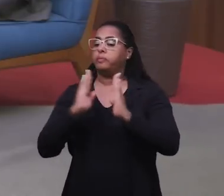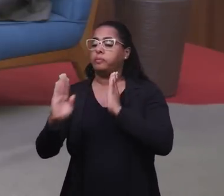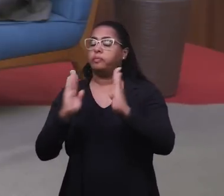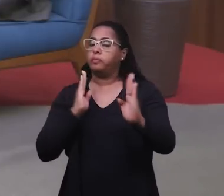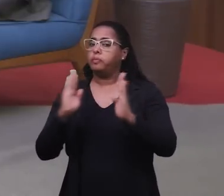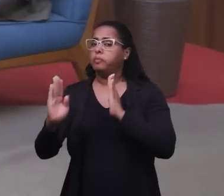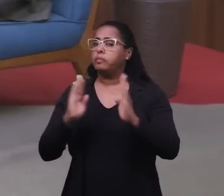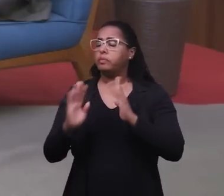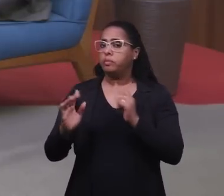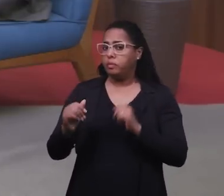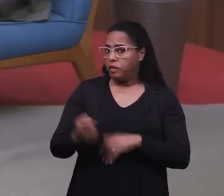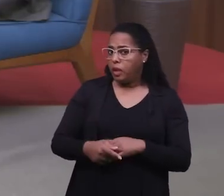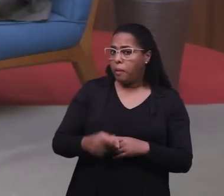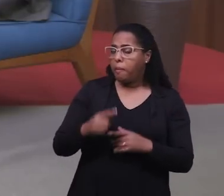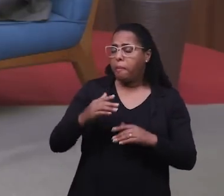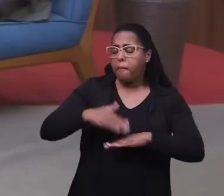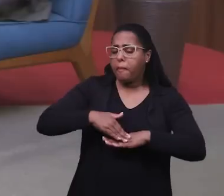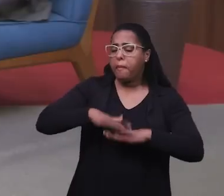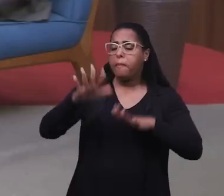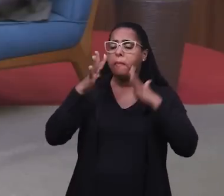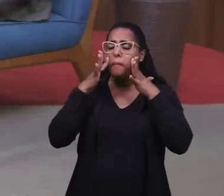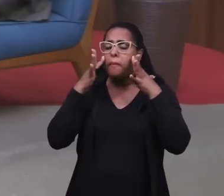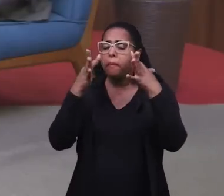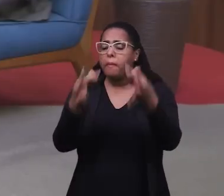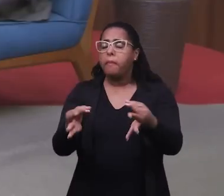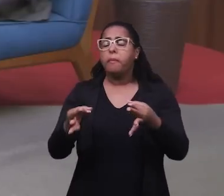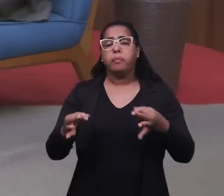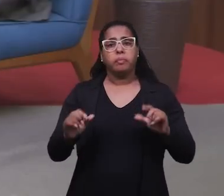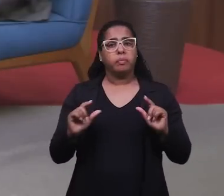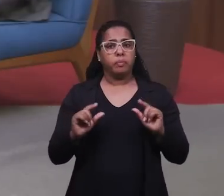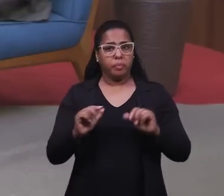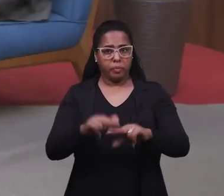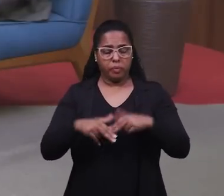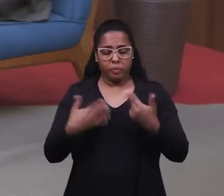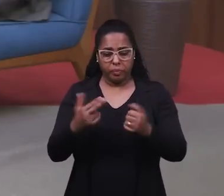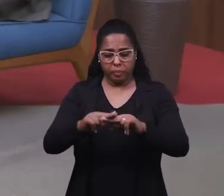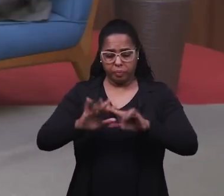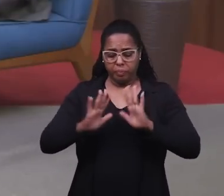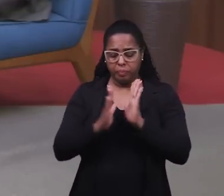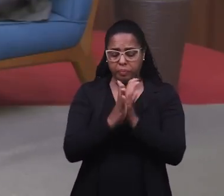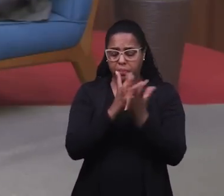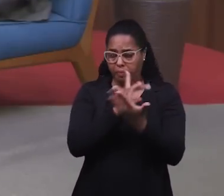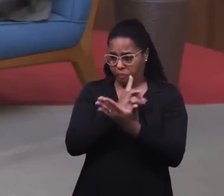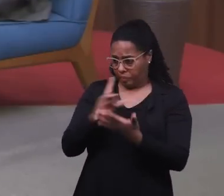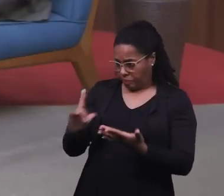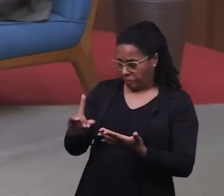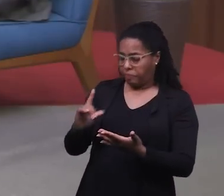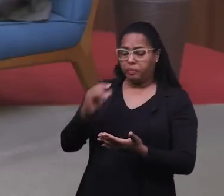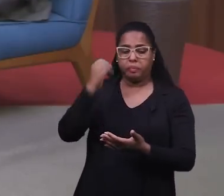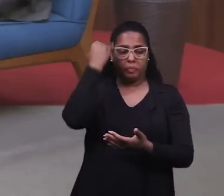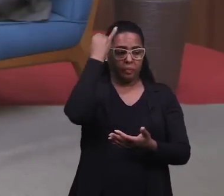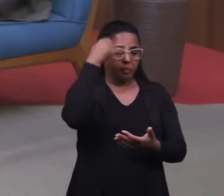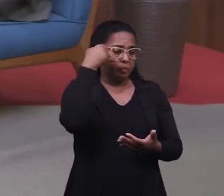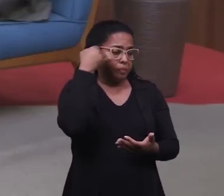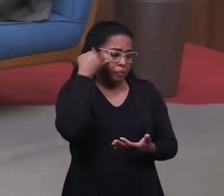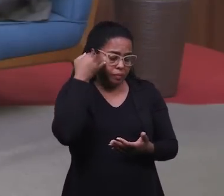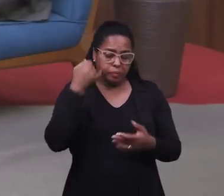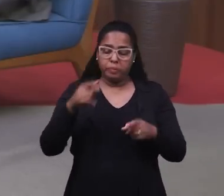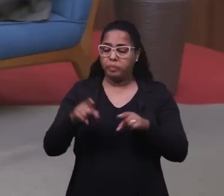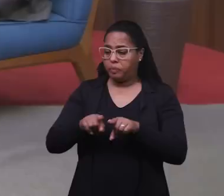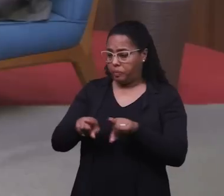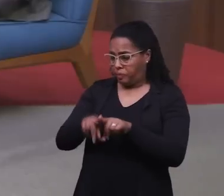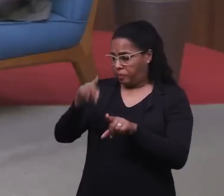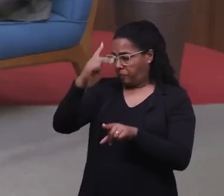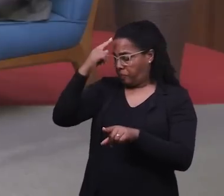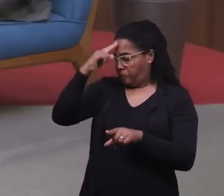momento. E que requer mais atenção, porque é pela palavra, Josias e Daniel, que